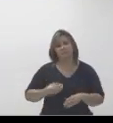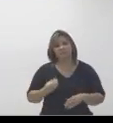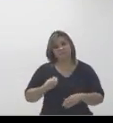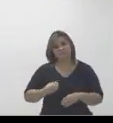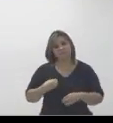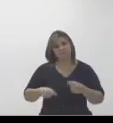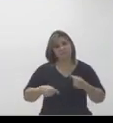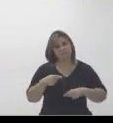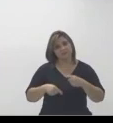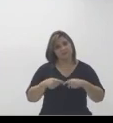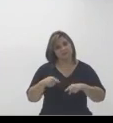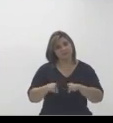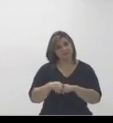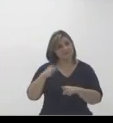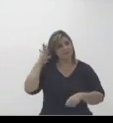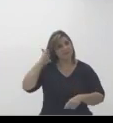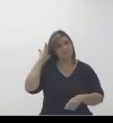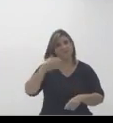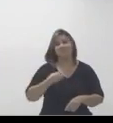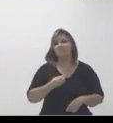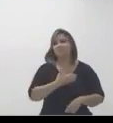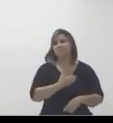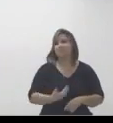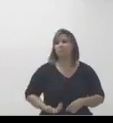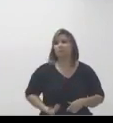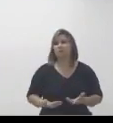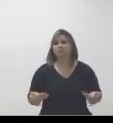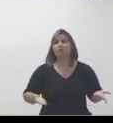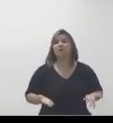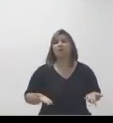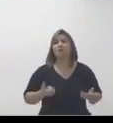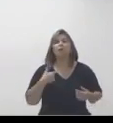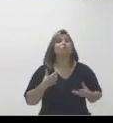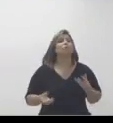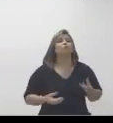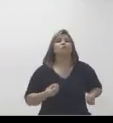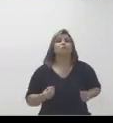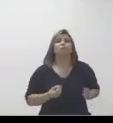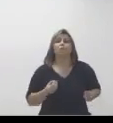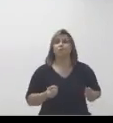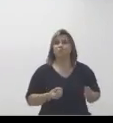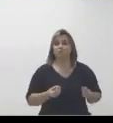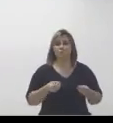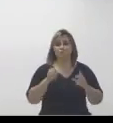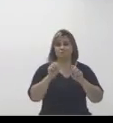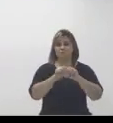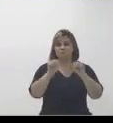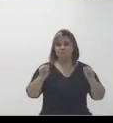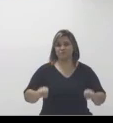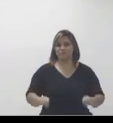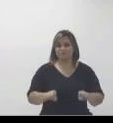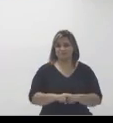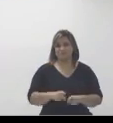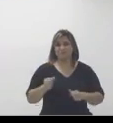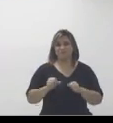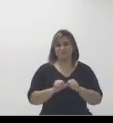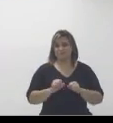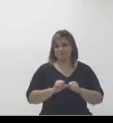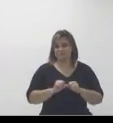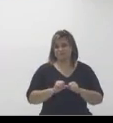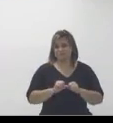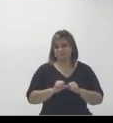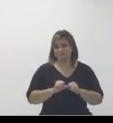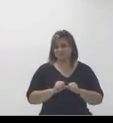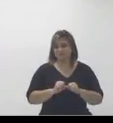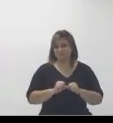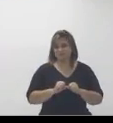hoje a partir da sua pergunta como é que a gente lida com isso como é que o sistema conselho vai agir ele